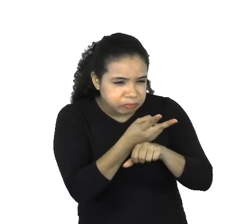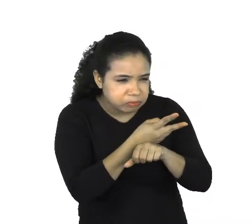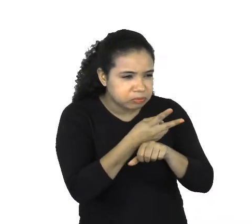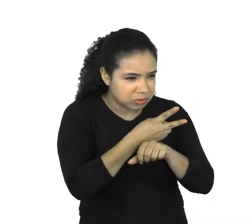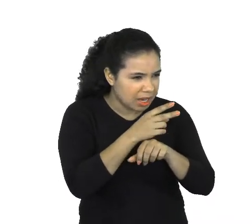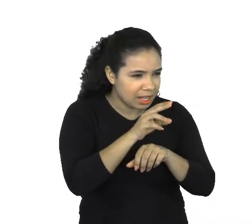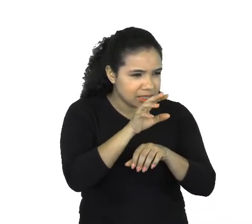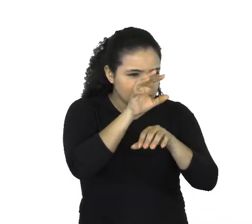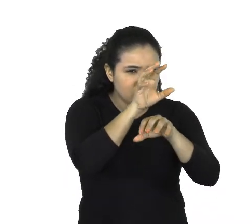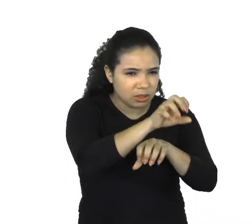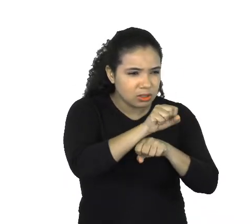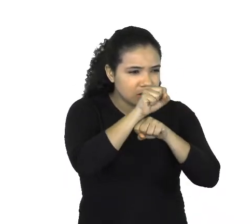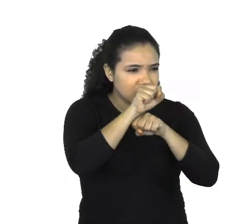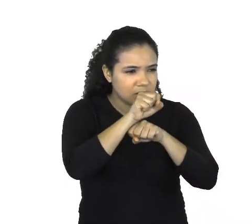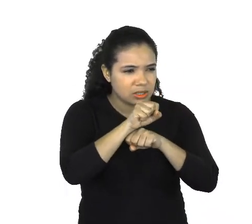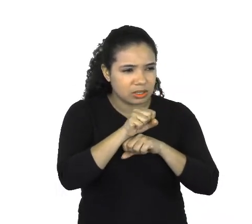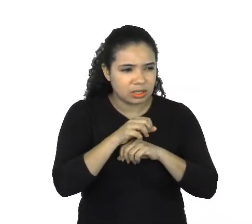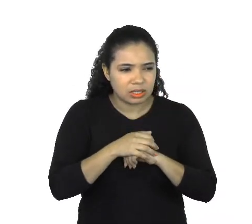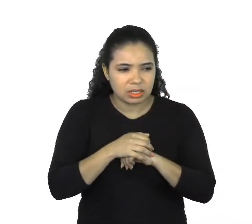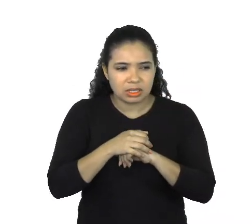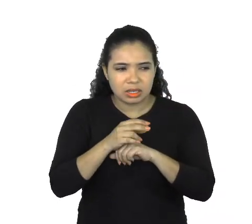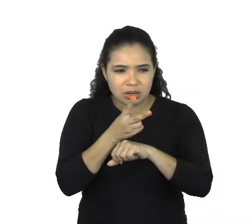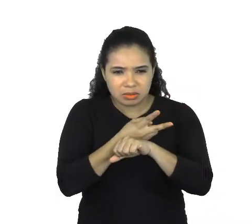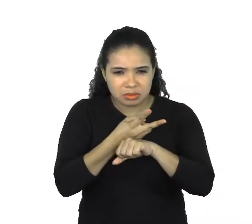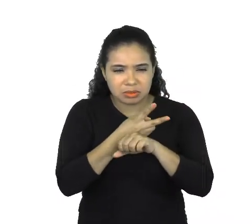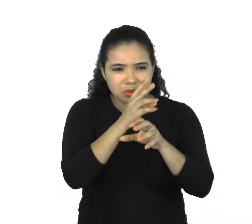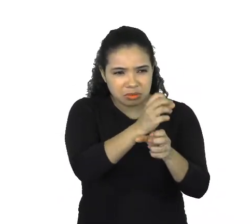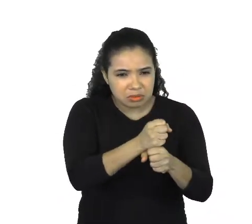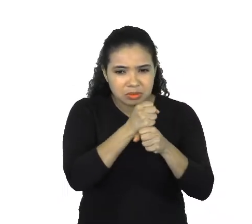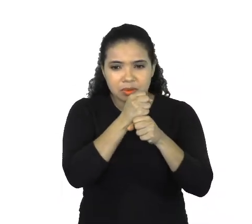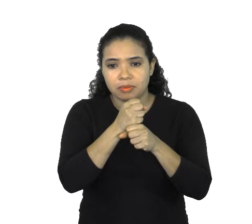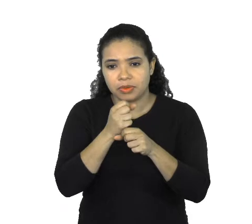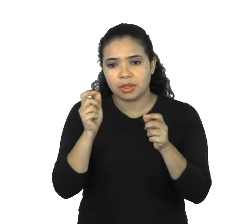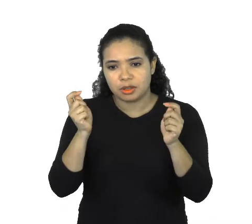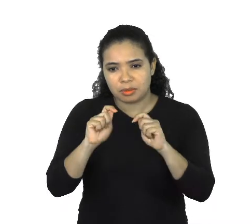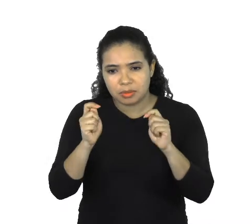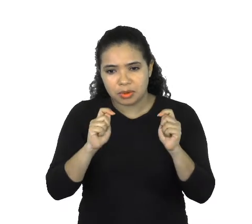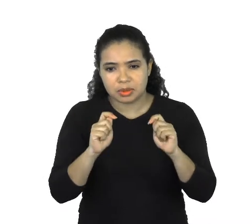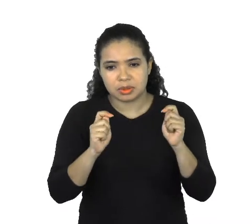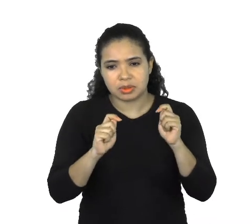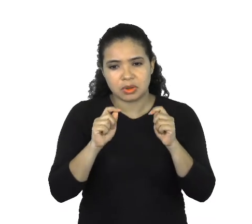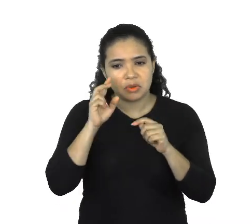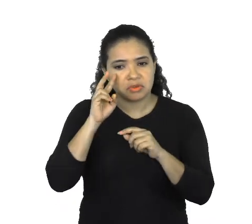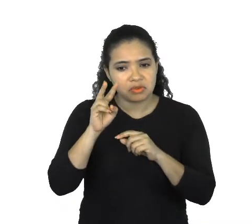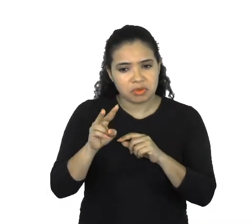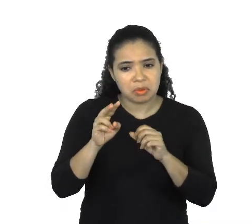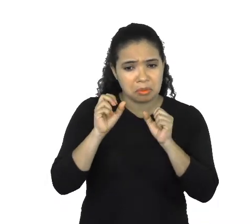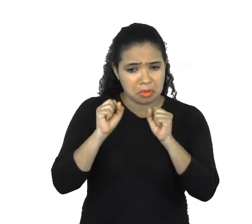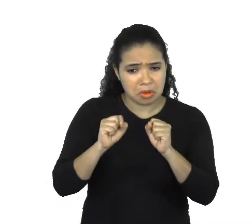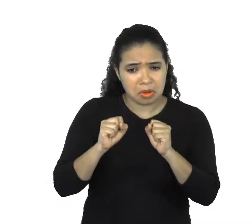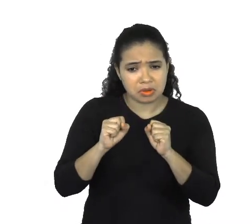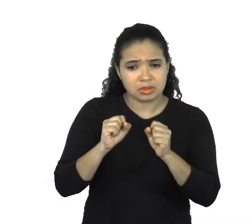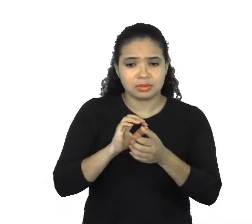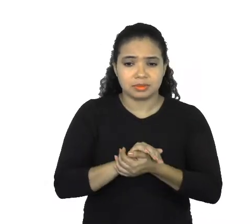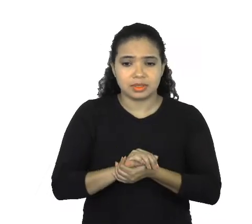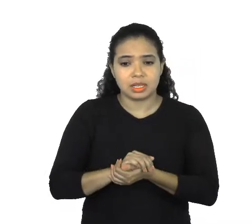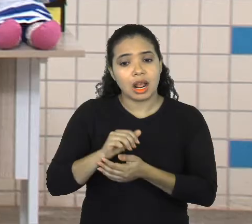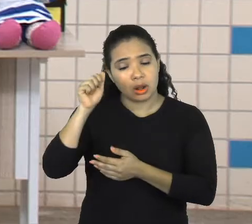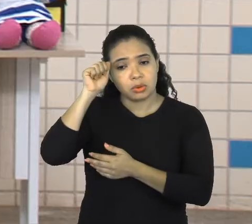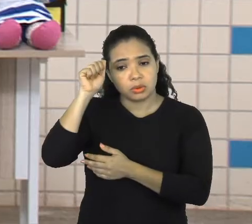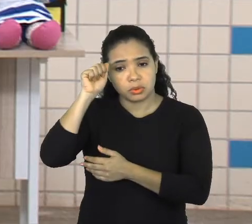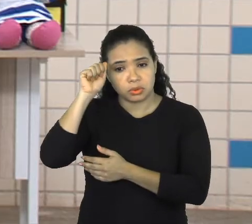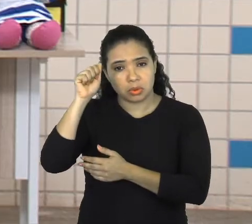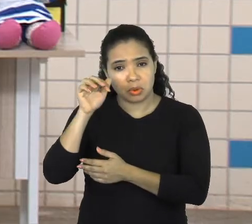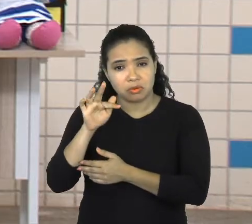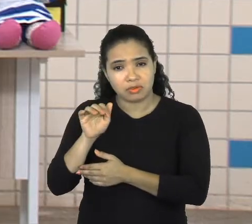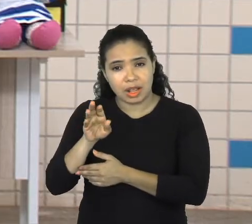seja. Pelo tanto que boceja, felinos são. Belo mistério. Fábio Bahia é o autor que está logo abaixo.